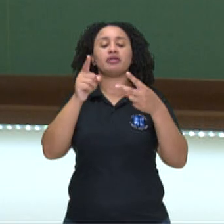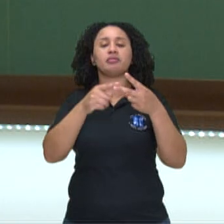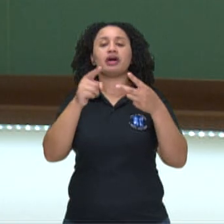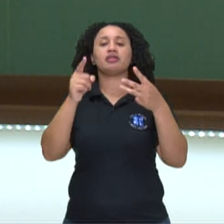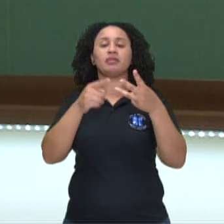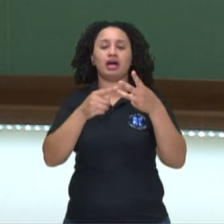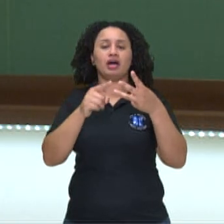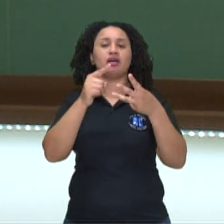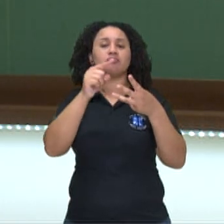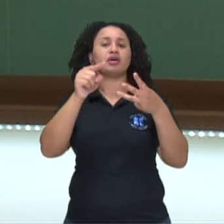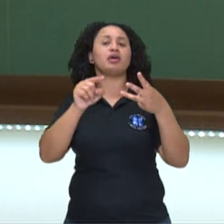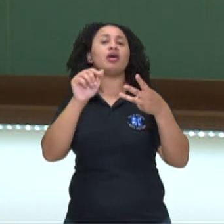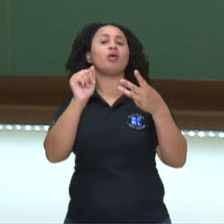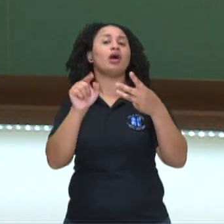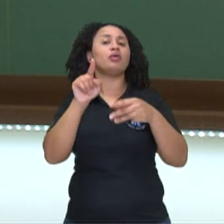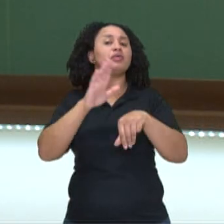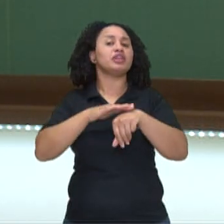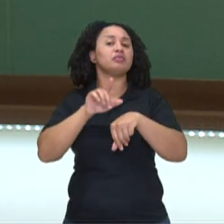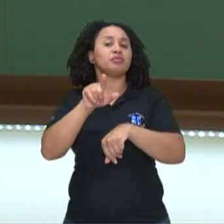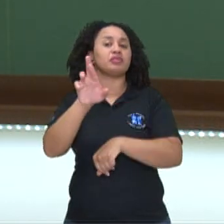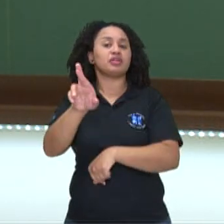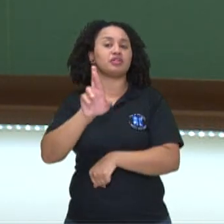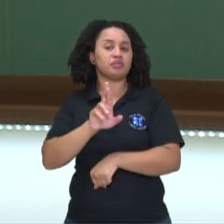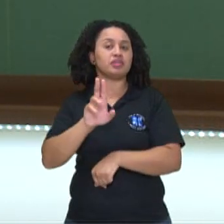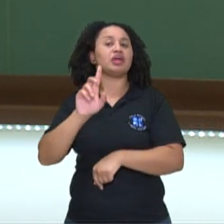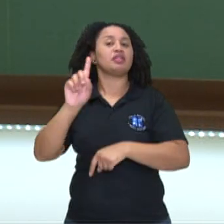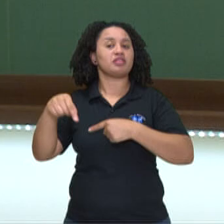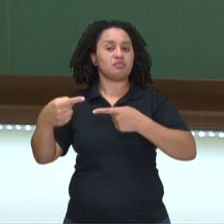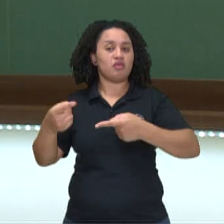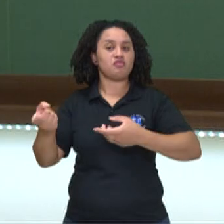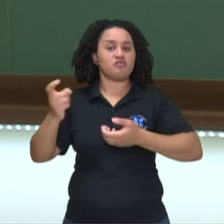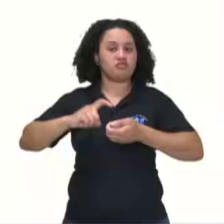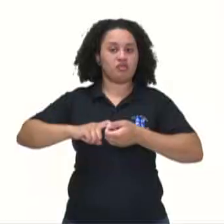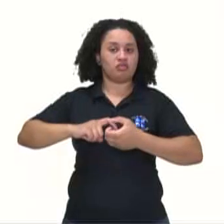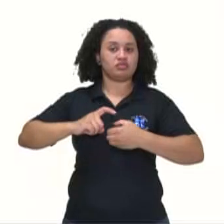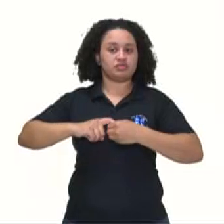ou condecorado? Vou dar um tempinho para vocês responderem e a gente já volta.